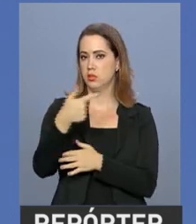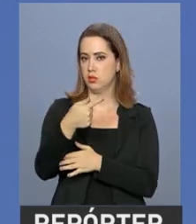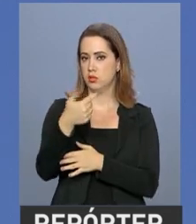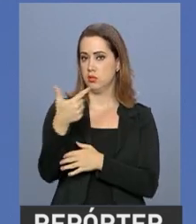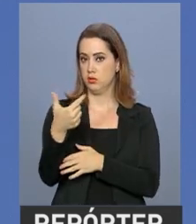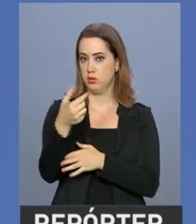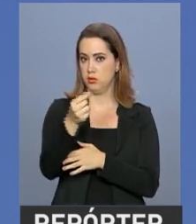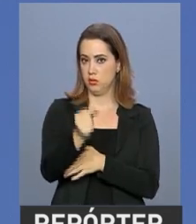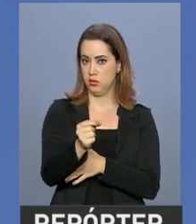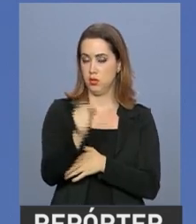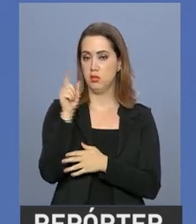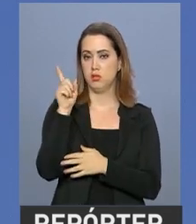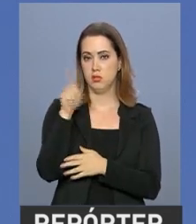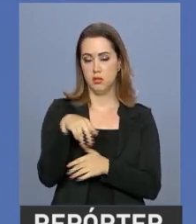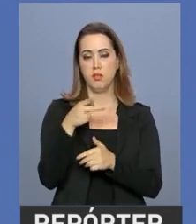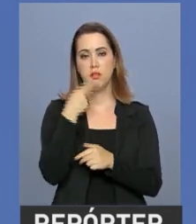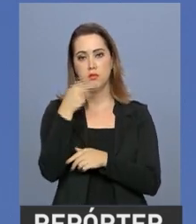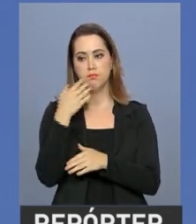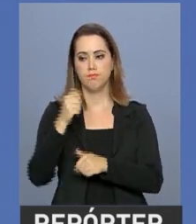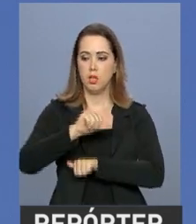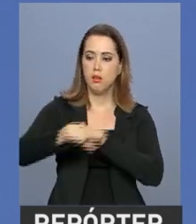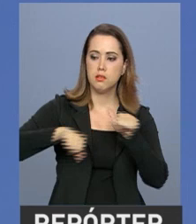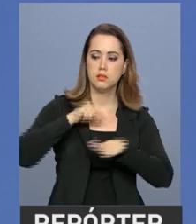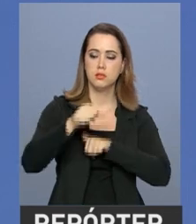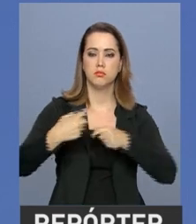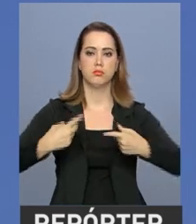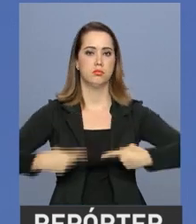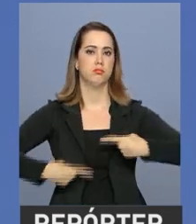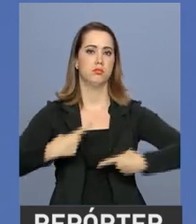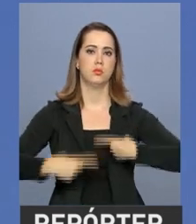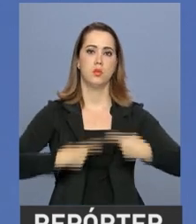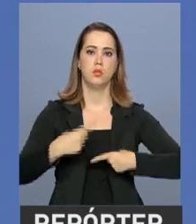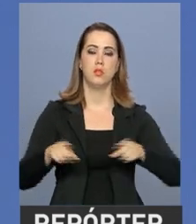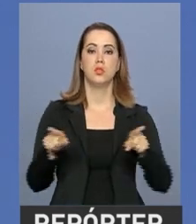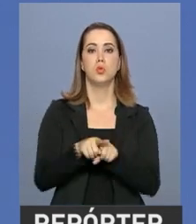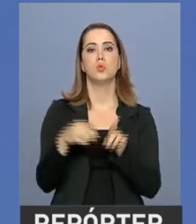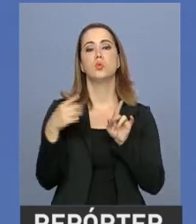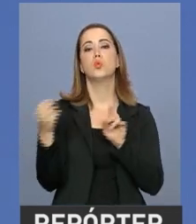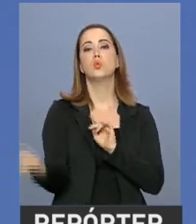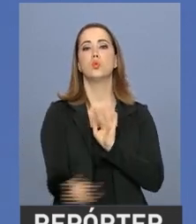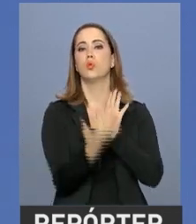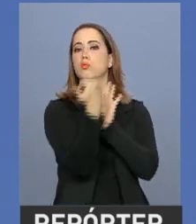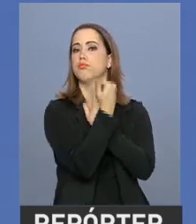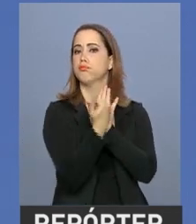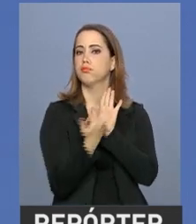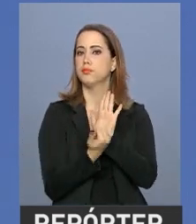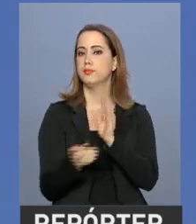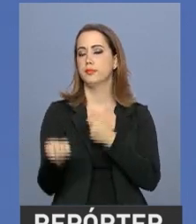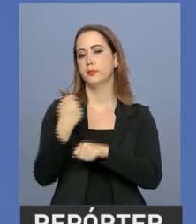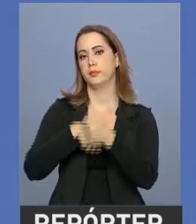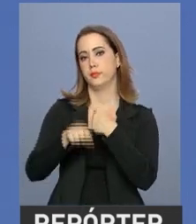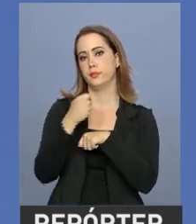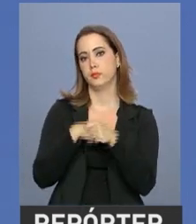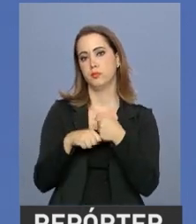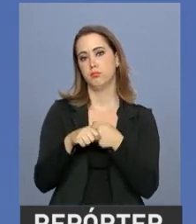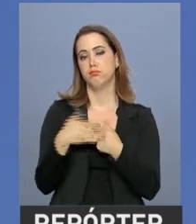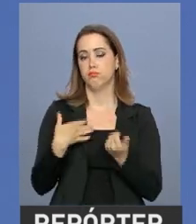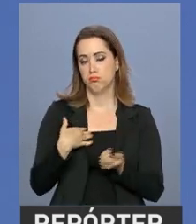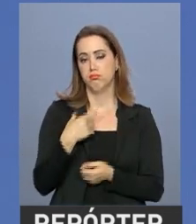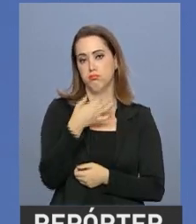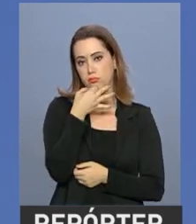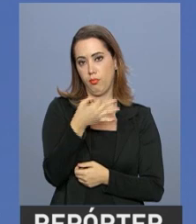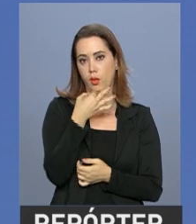da transição política e da e da e da e do novo programa do novo programa econômico né o que eu Suponho